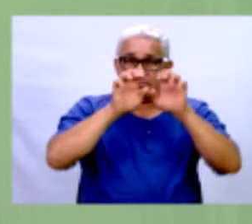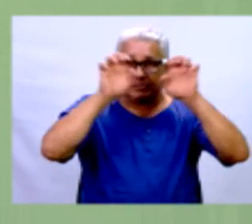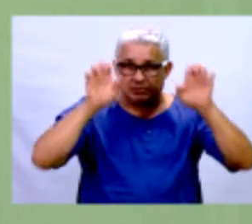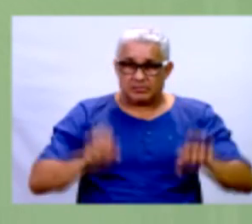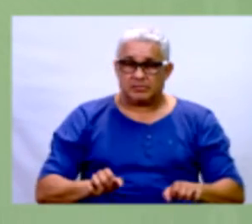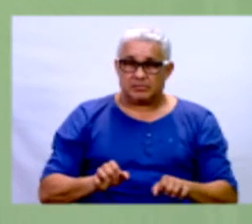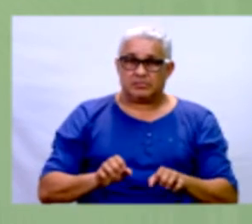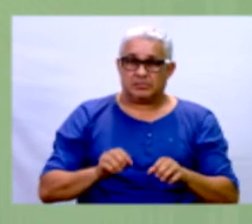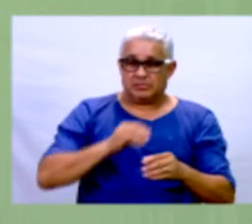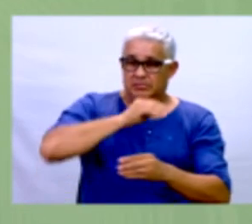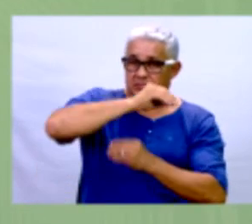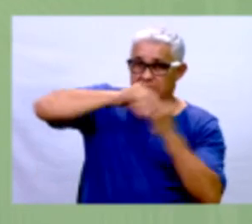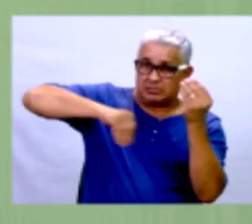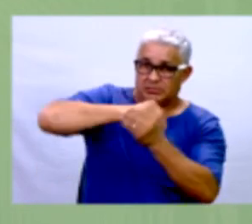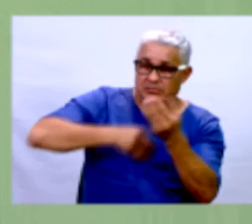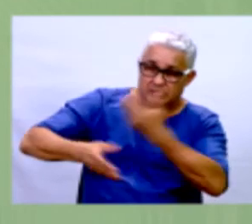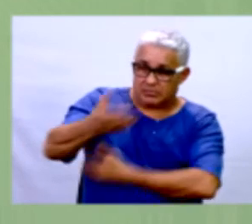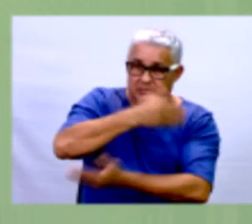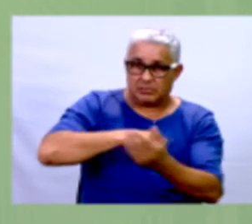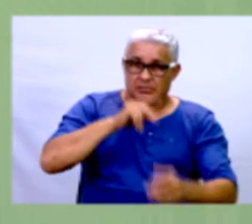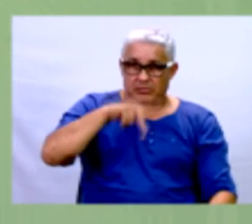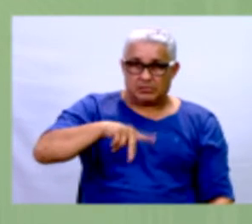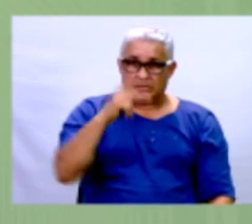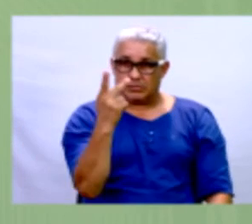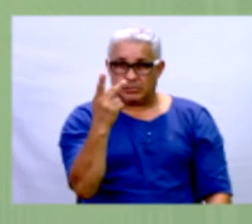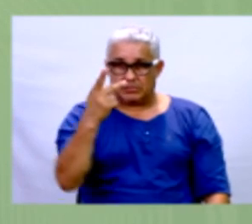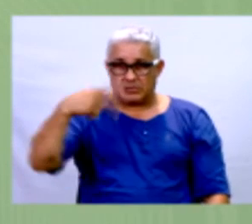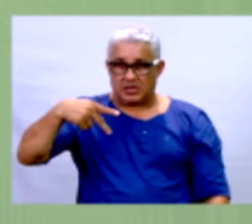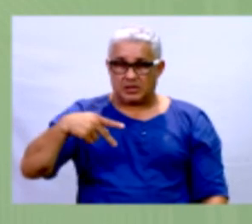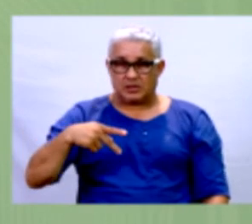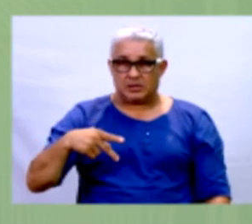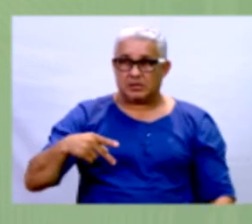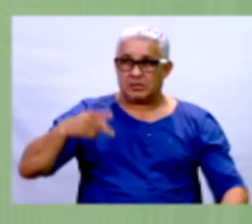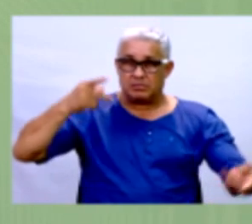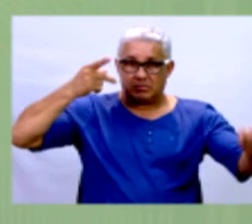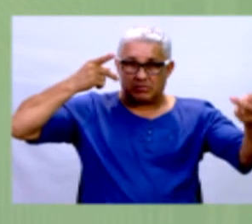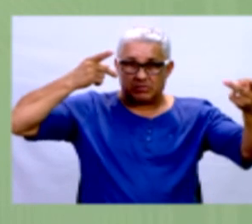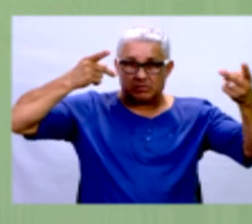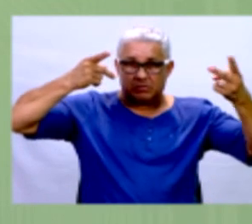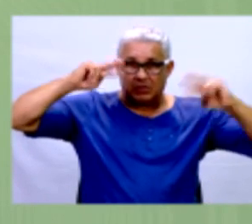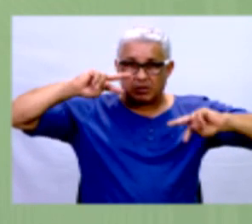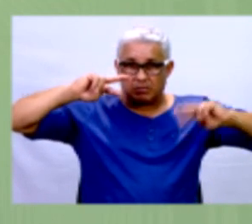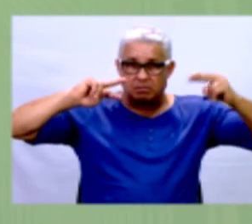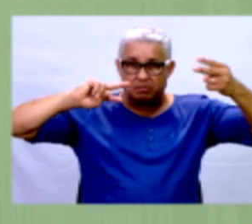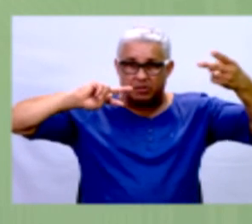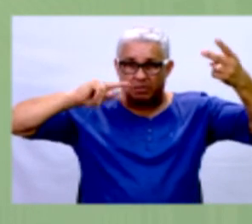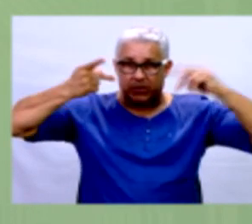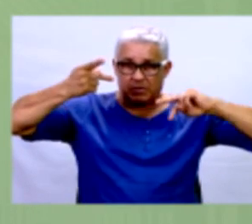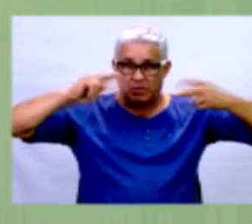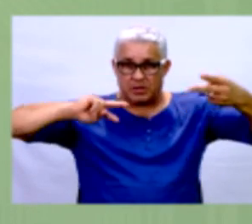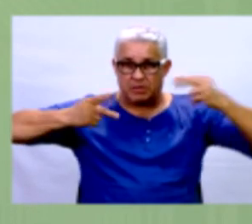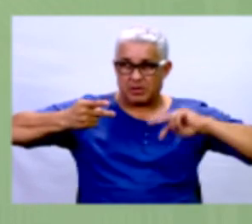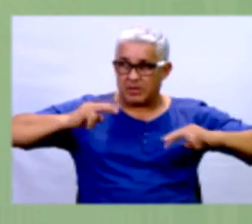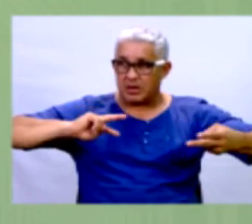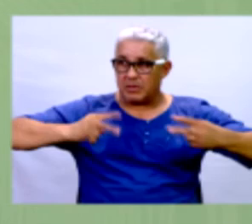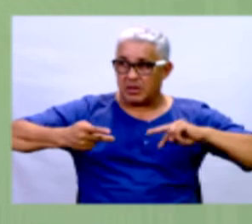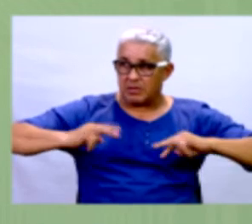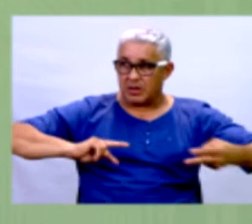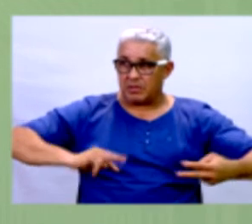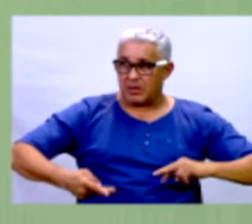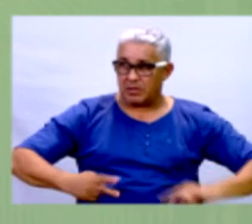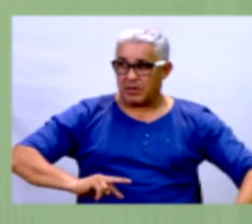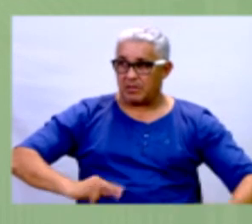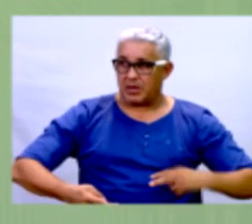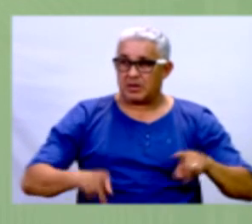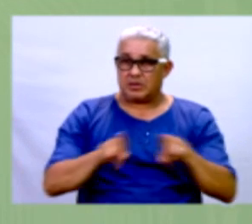com o PHP, basta a gente utilizar as tags PHP e utilizar texto para fazer isso, o modelo de texto, né? E depois